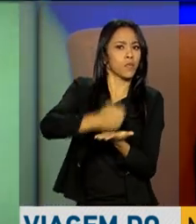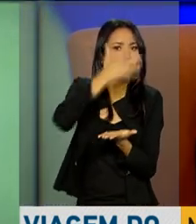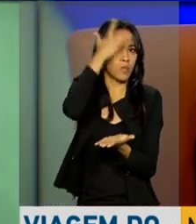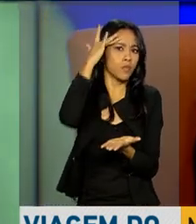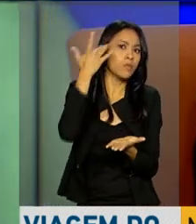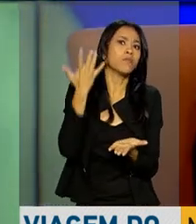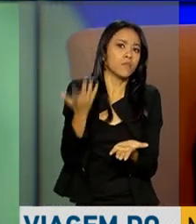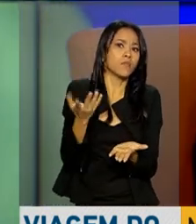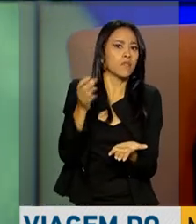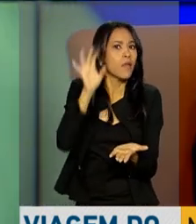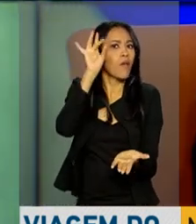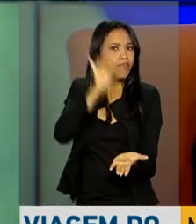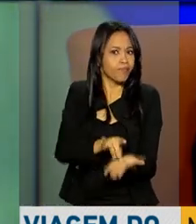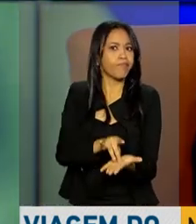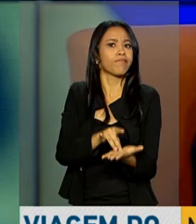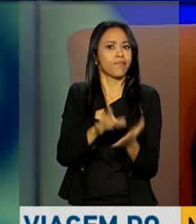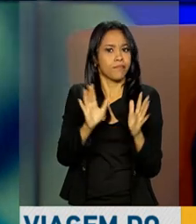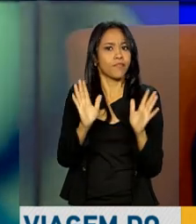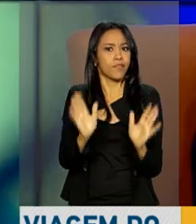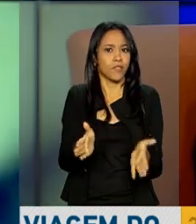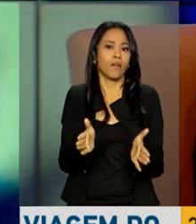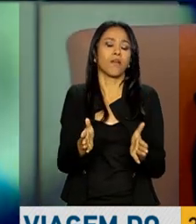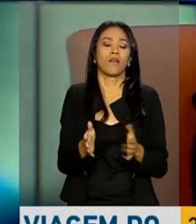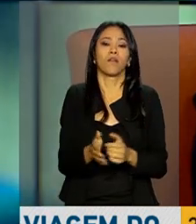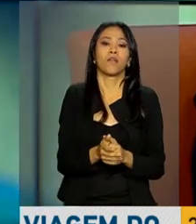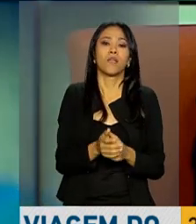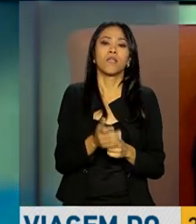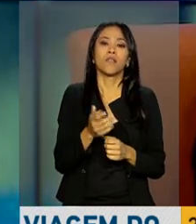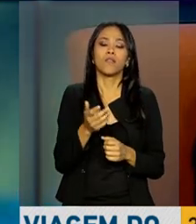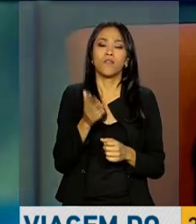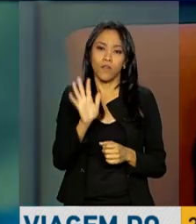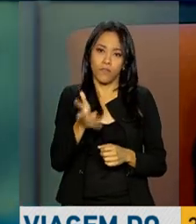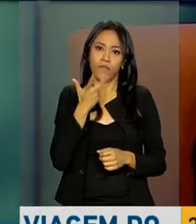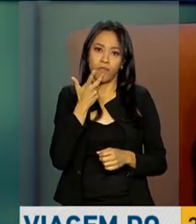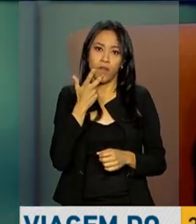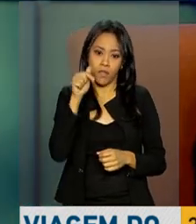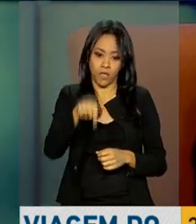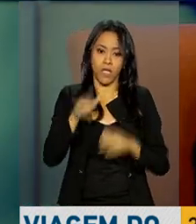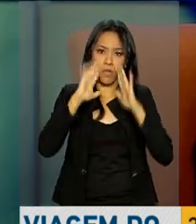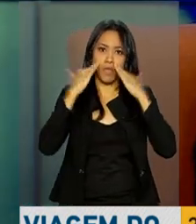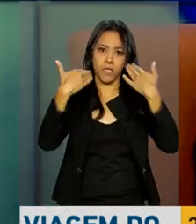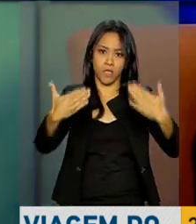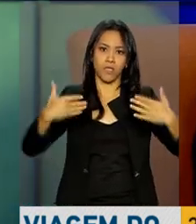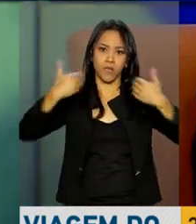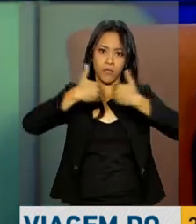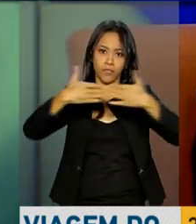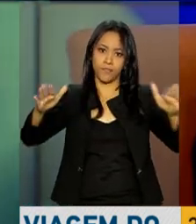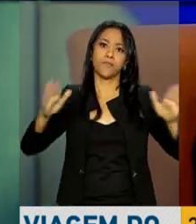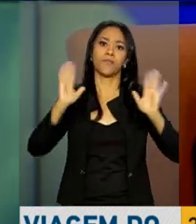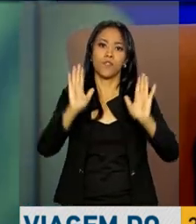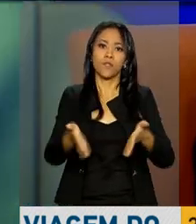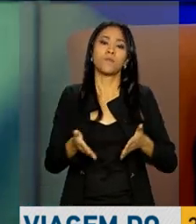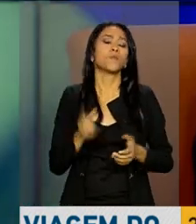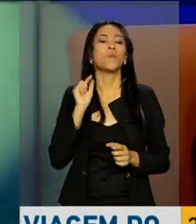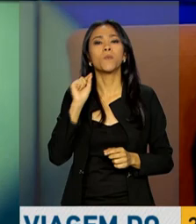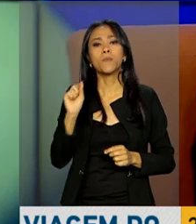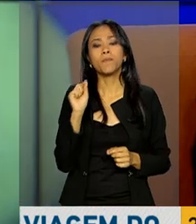isso é verdade, registro desde já, tal como foi dito na apresentação inaugural,